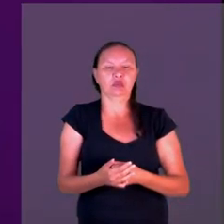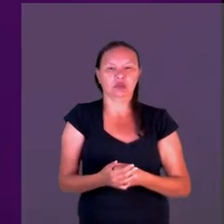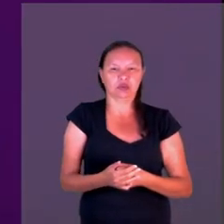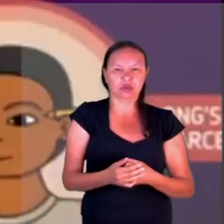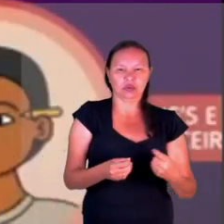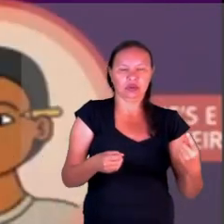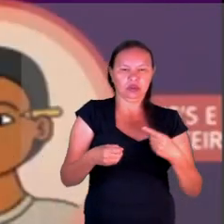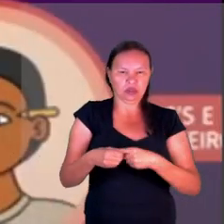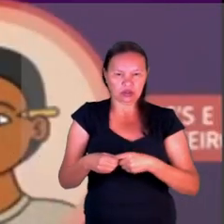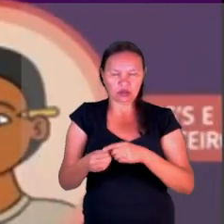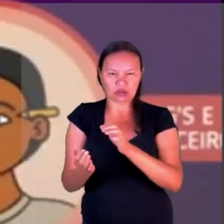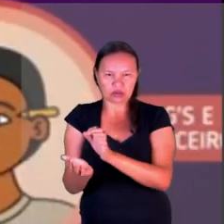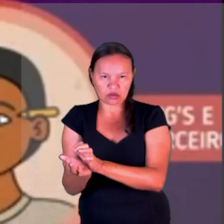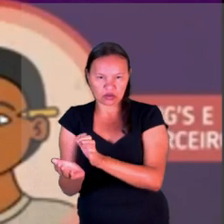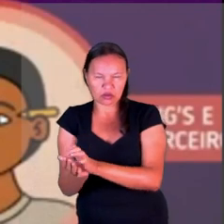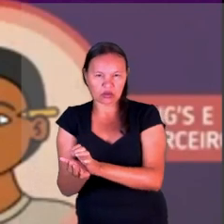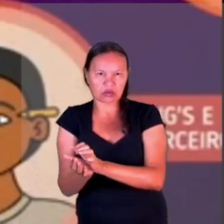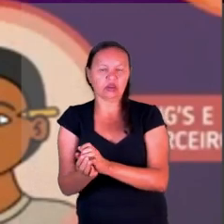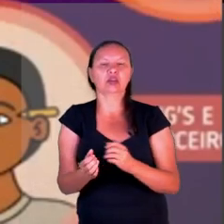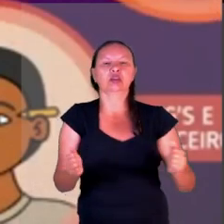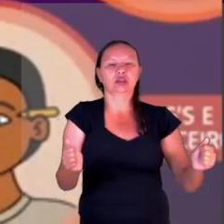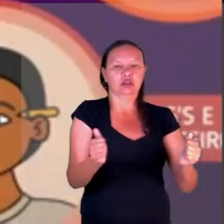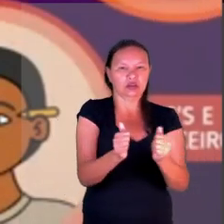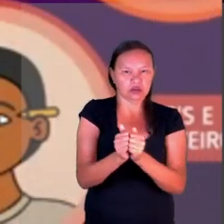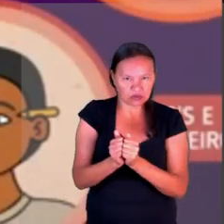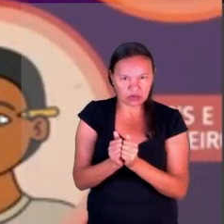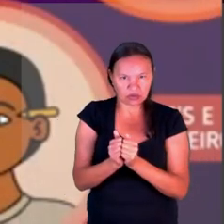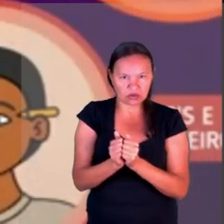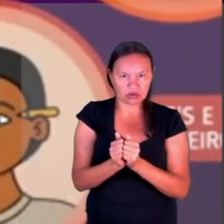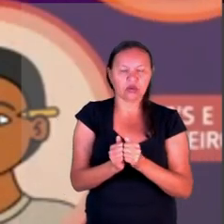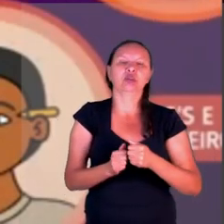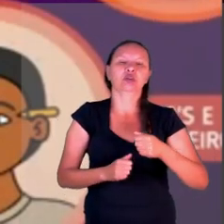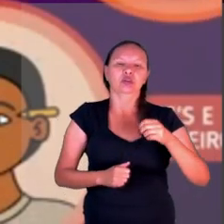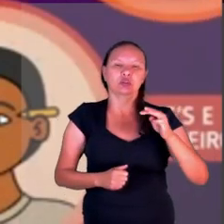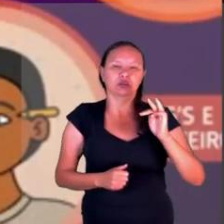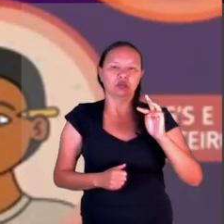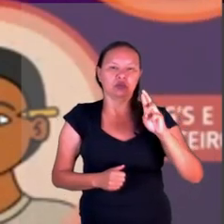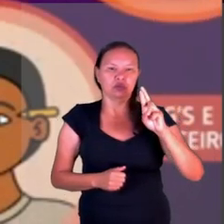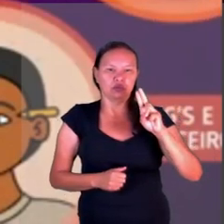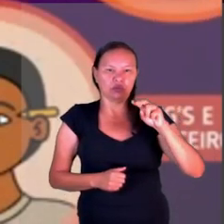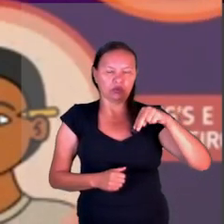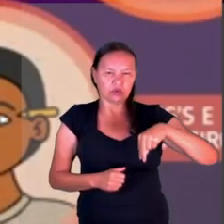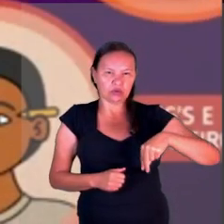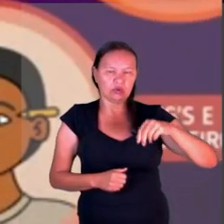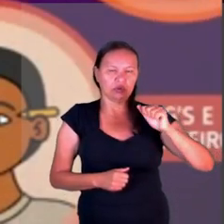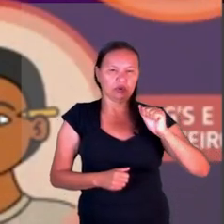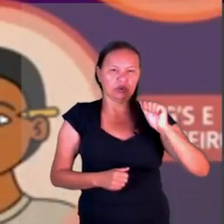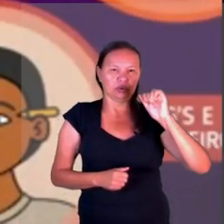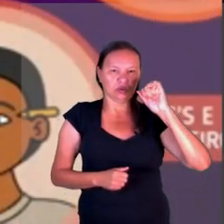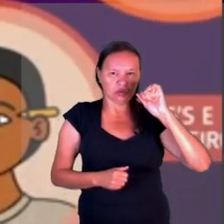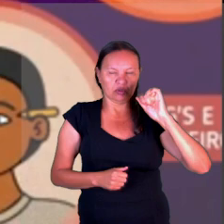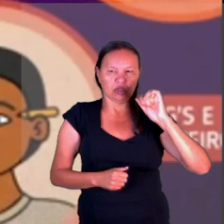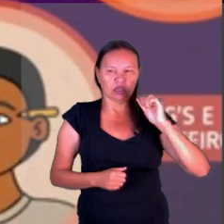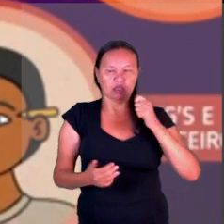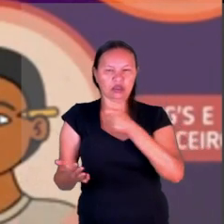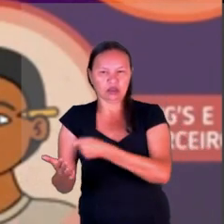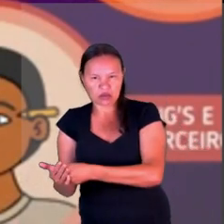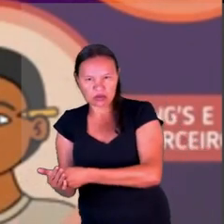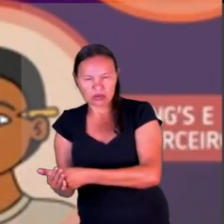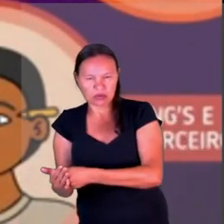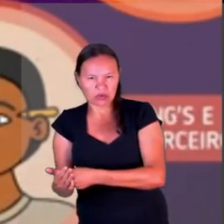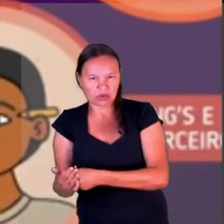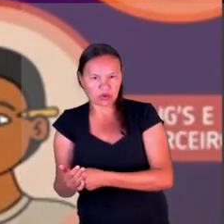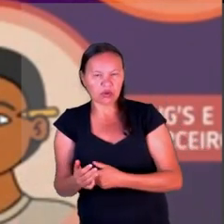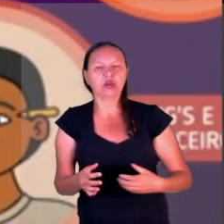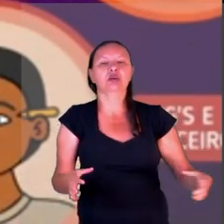ONGs e instituições parceiras elas ajudam Quem produz a conseguir os documentos necessários para participar do